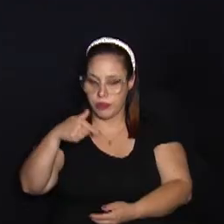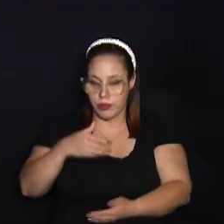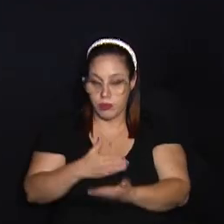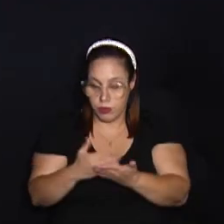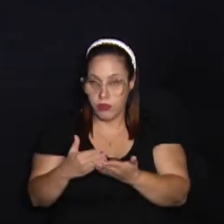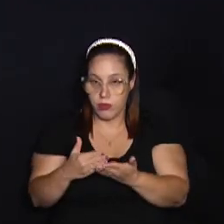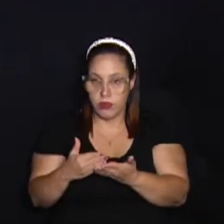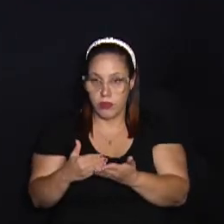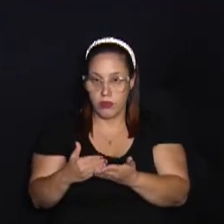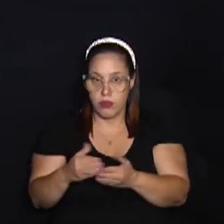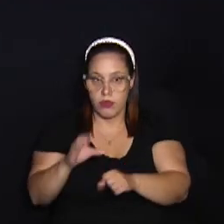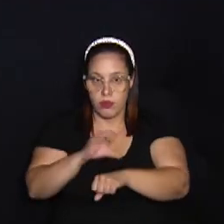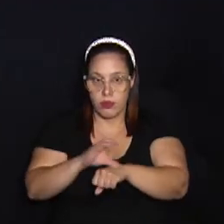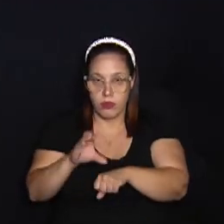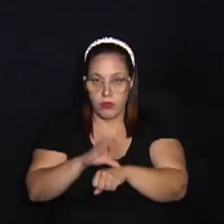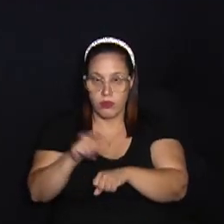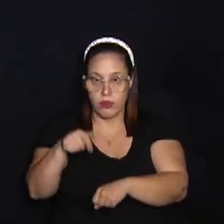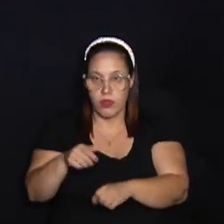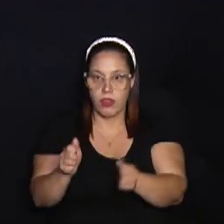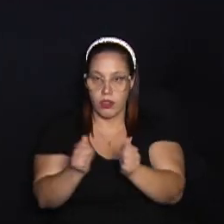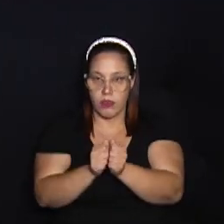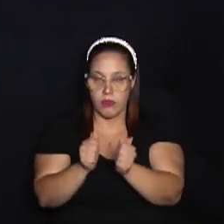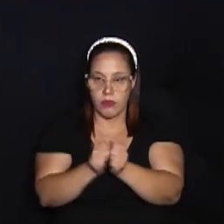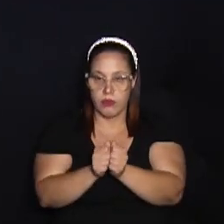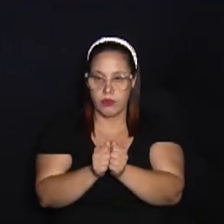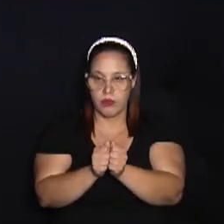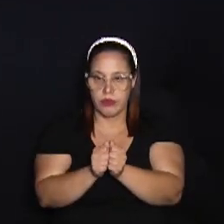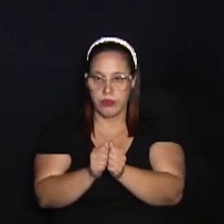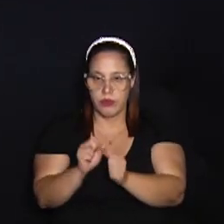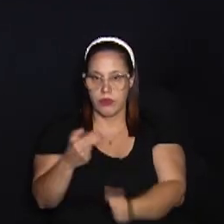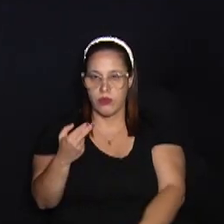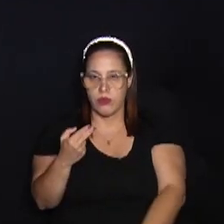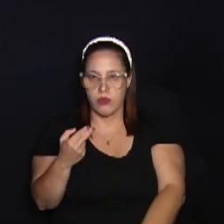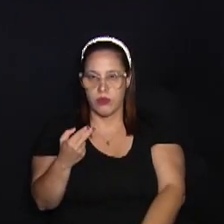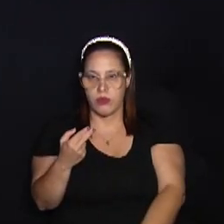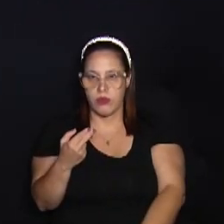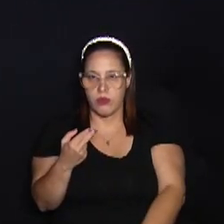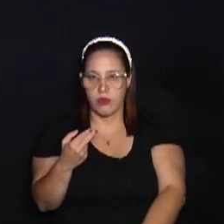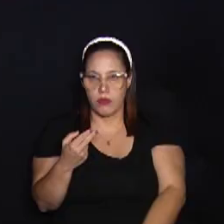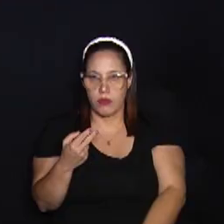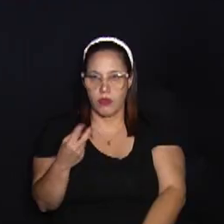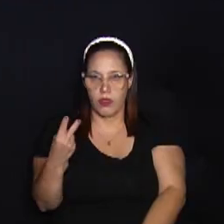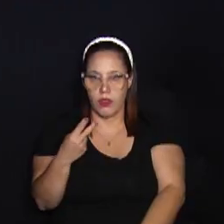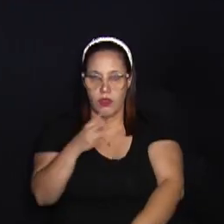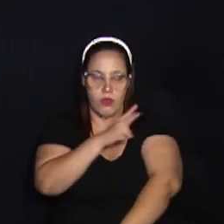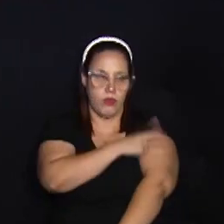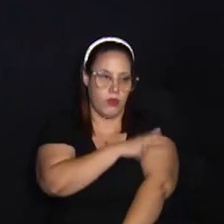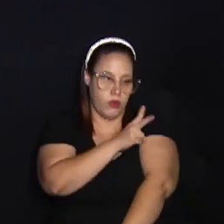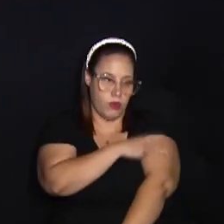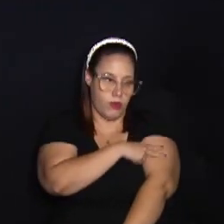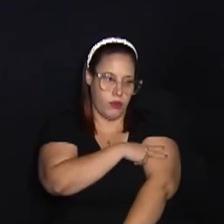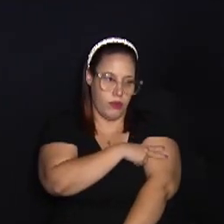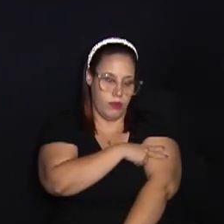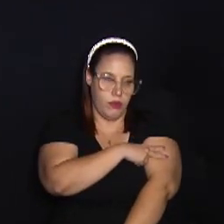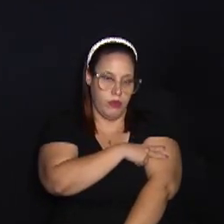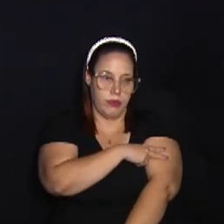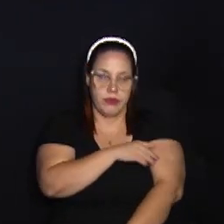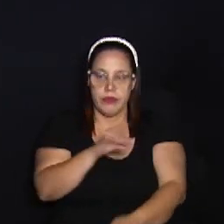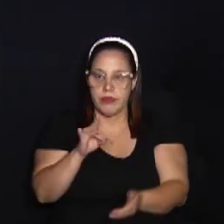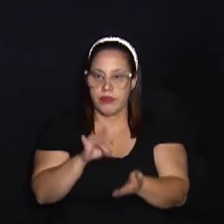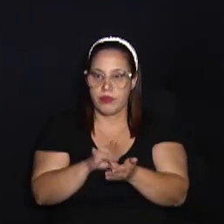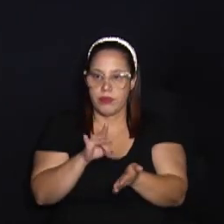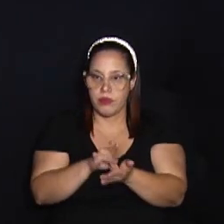começa a iniciar o curso aqui com a gente, né, ou a partir ali do segundo ano do ensino médio. A gente